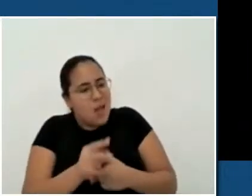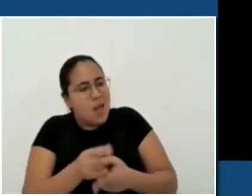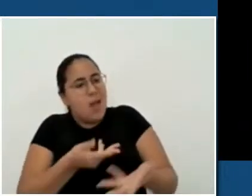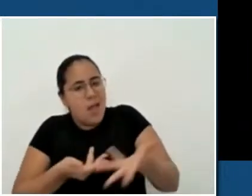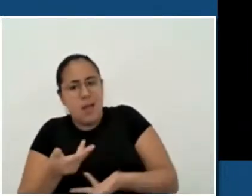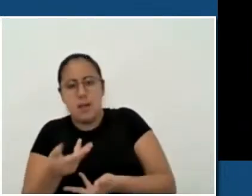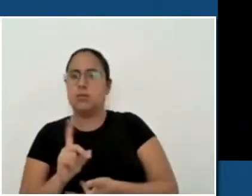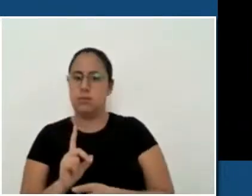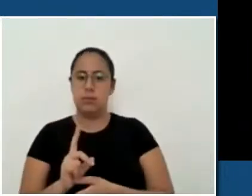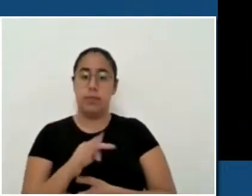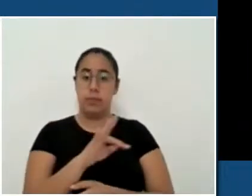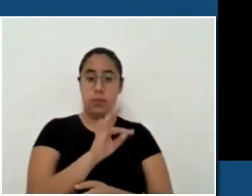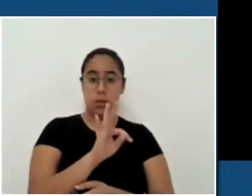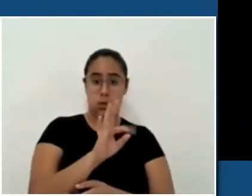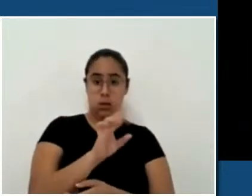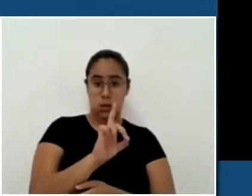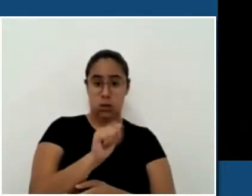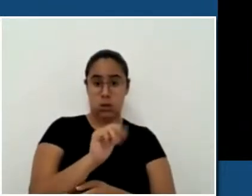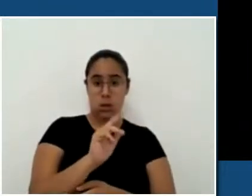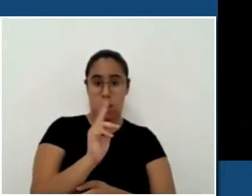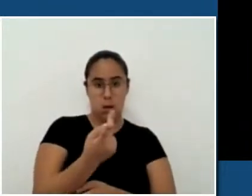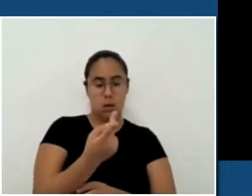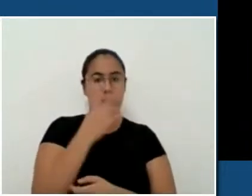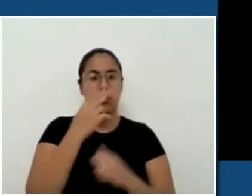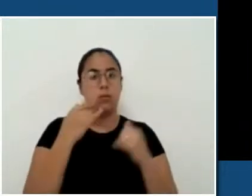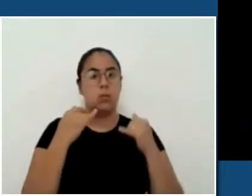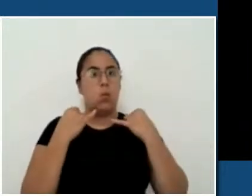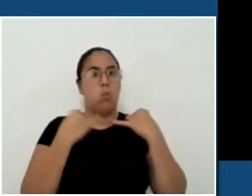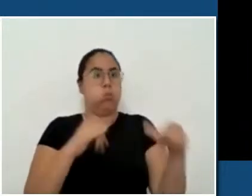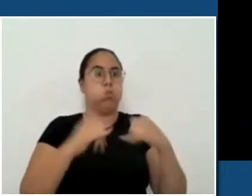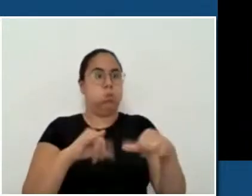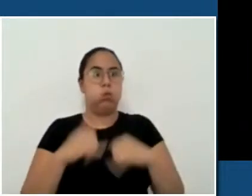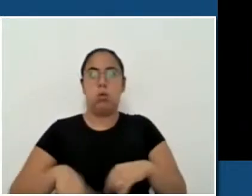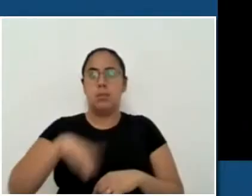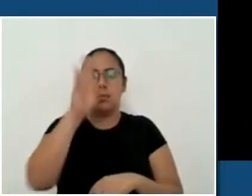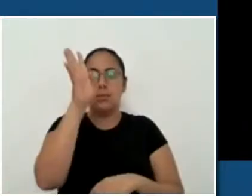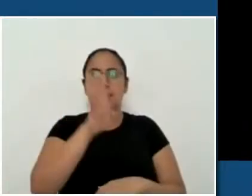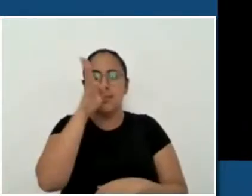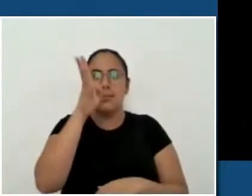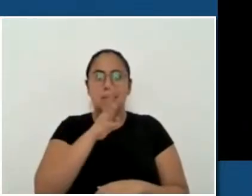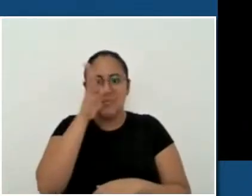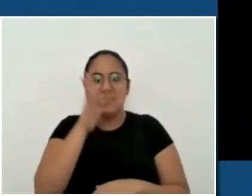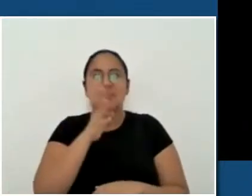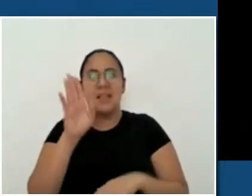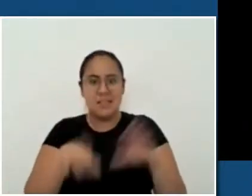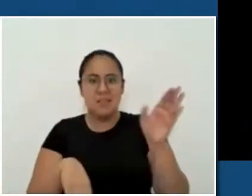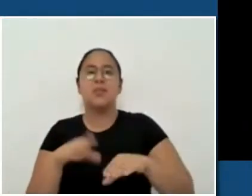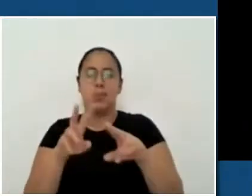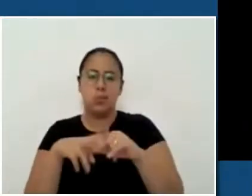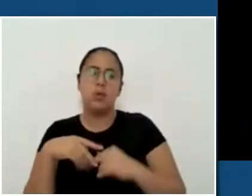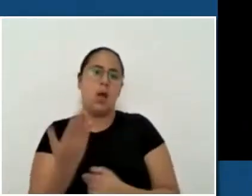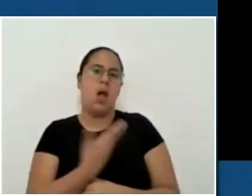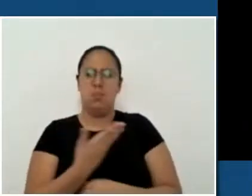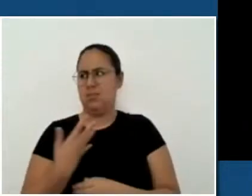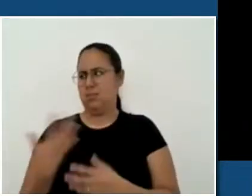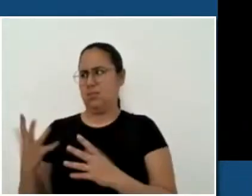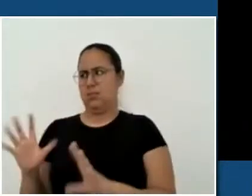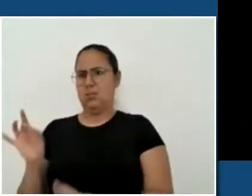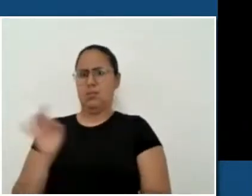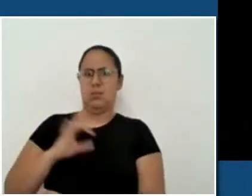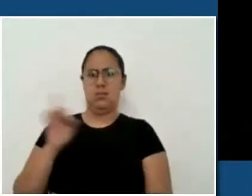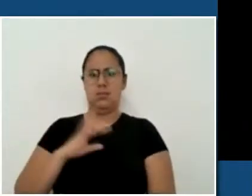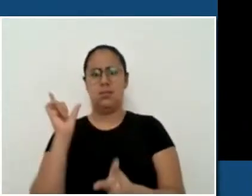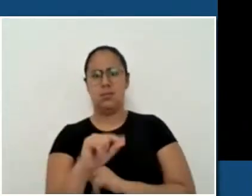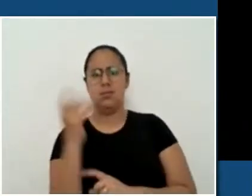brinca de um jeito mais agitado, com mais impulsividade, e isso causa ele perder amigos. E no TEA ele perde amigos por falta